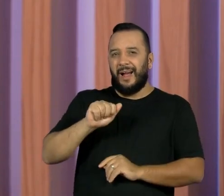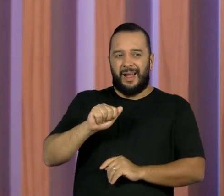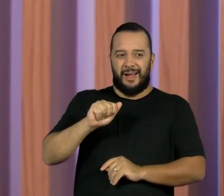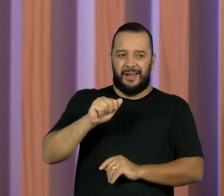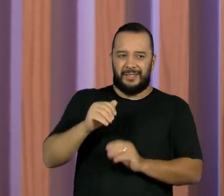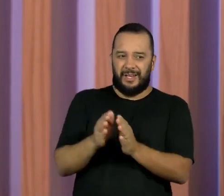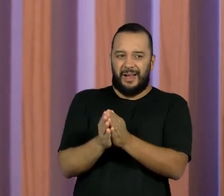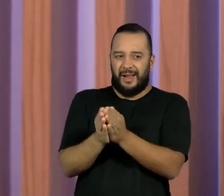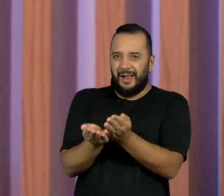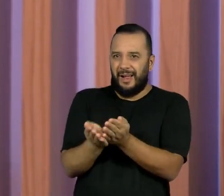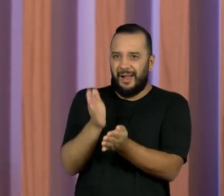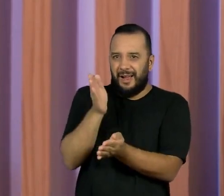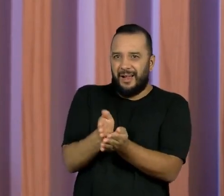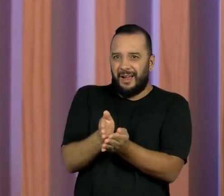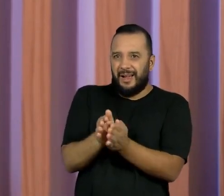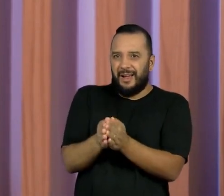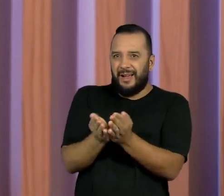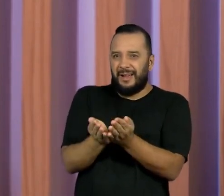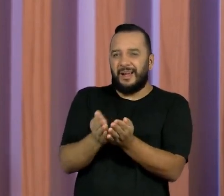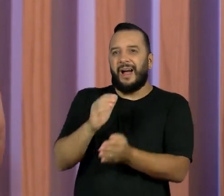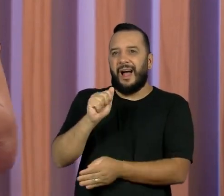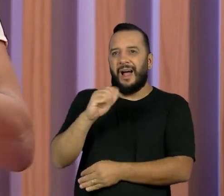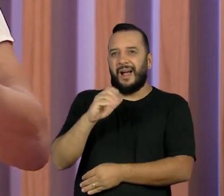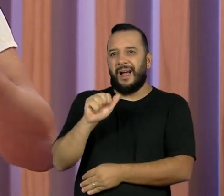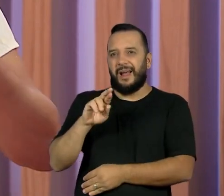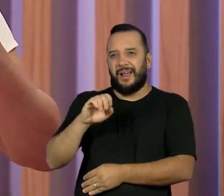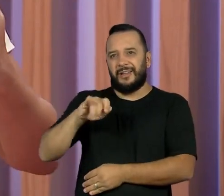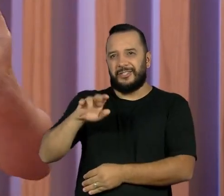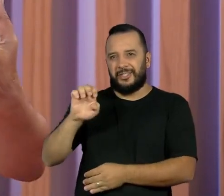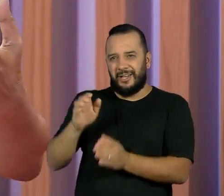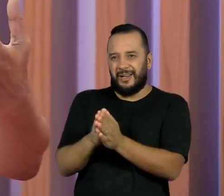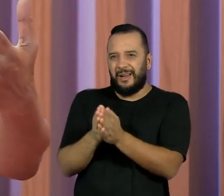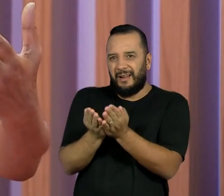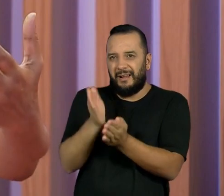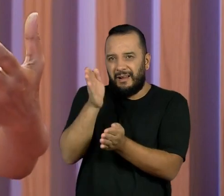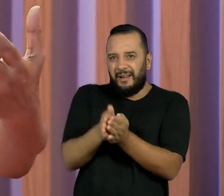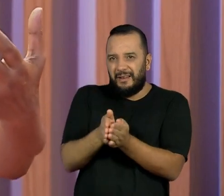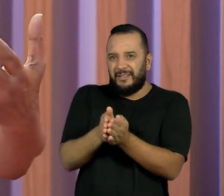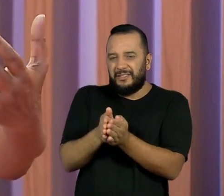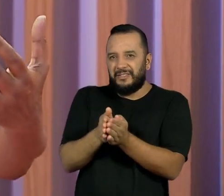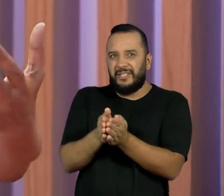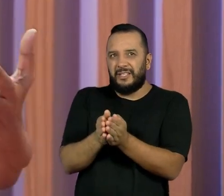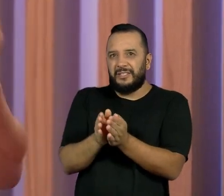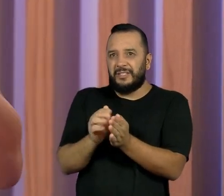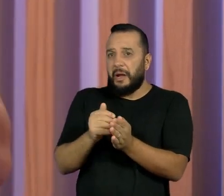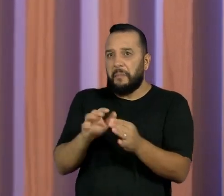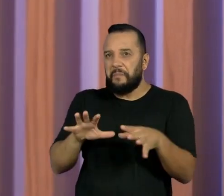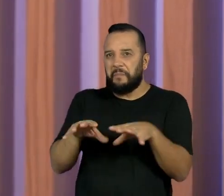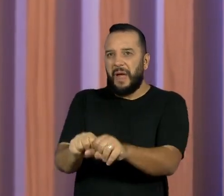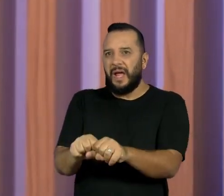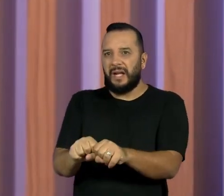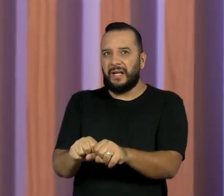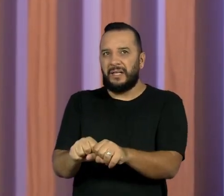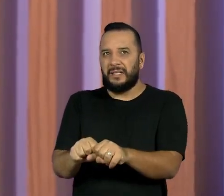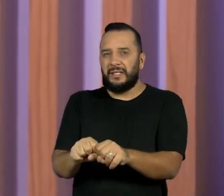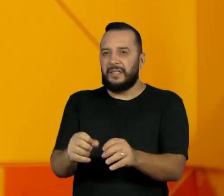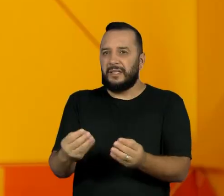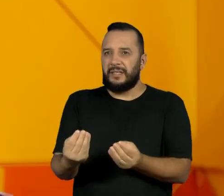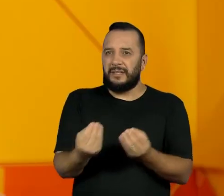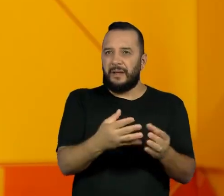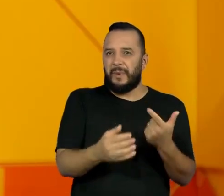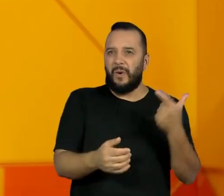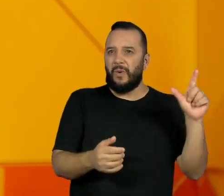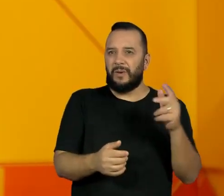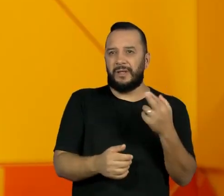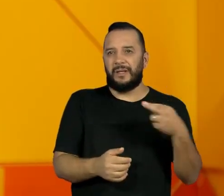símbolo, carimba como sendo um alimento de outra religião. Então, a gente já teve essa